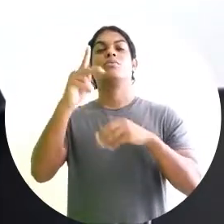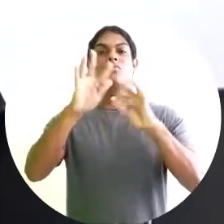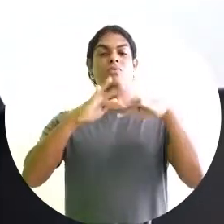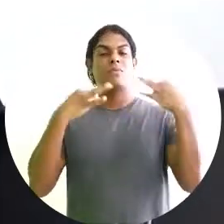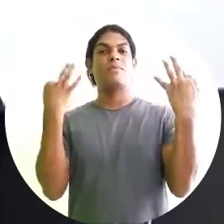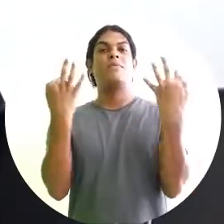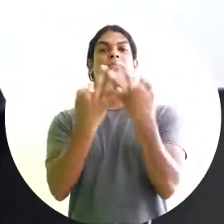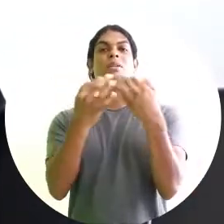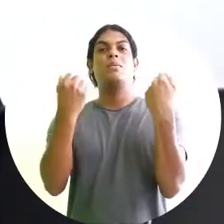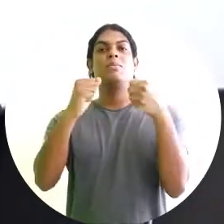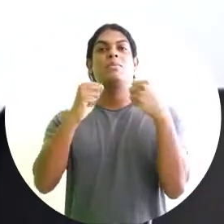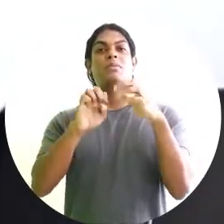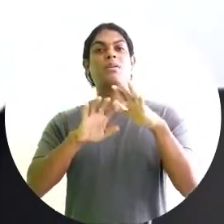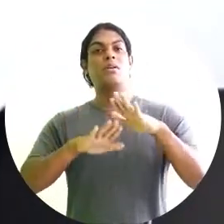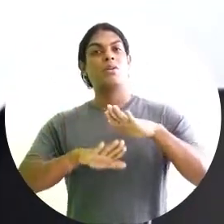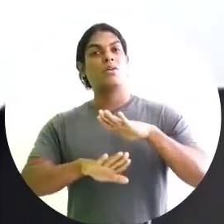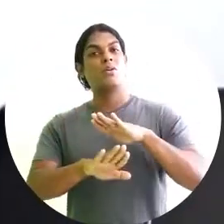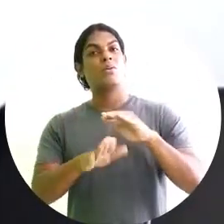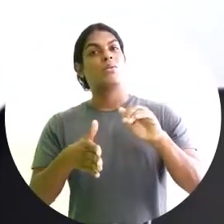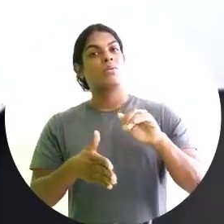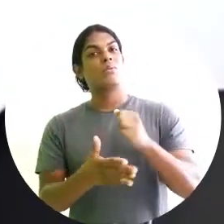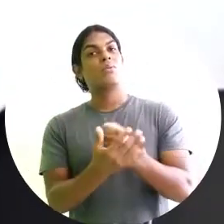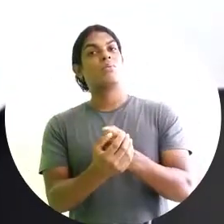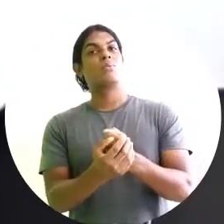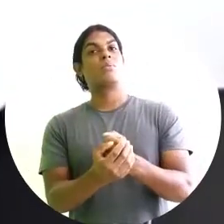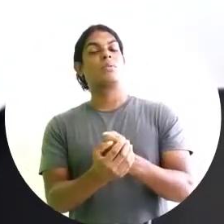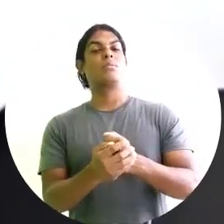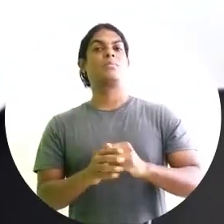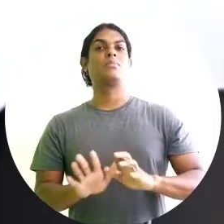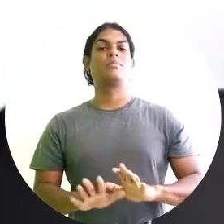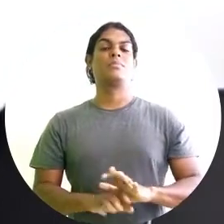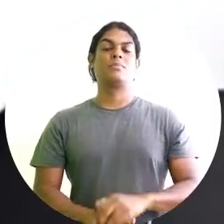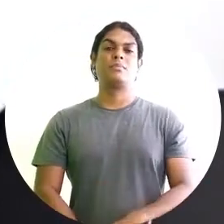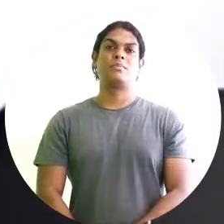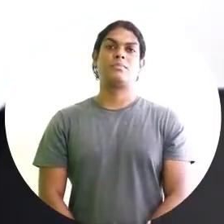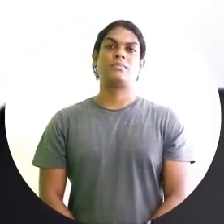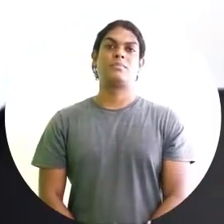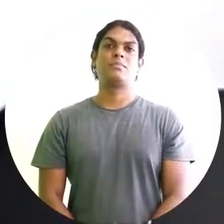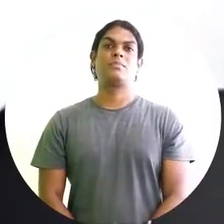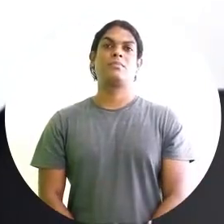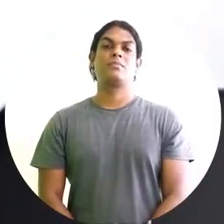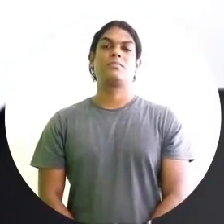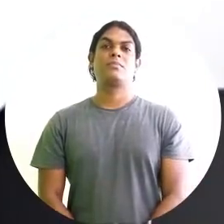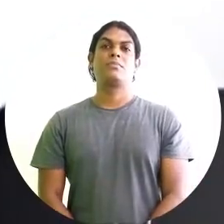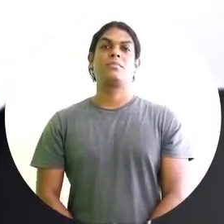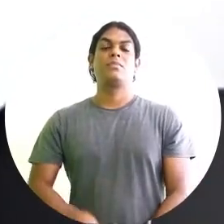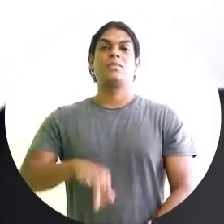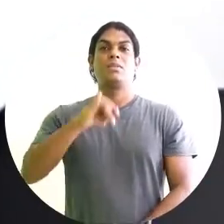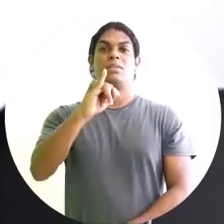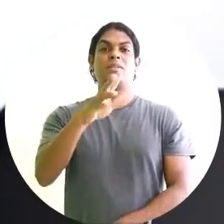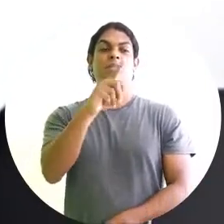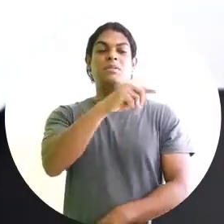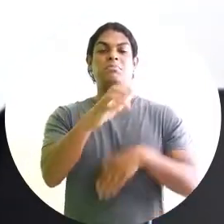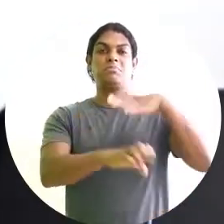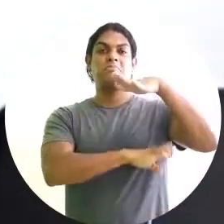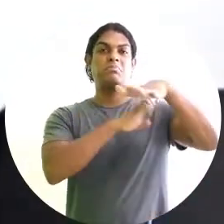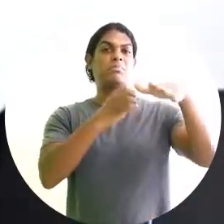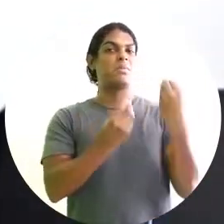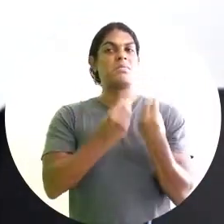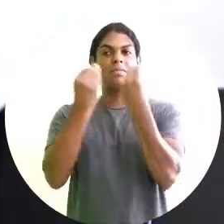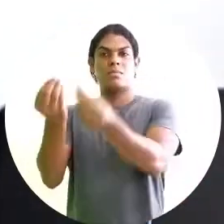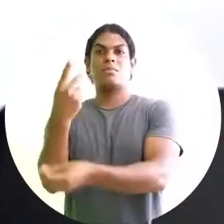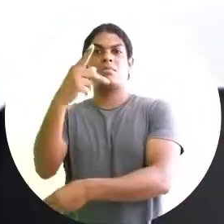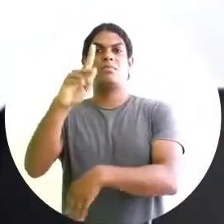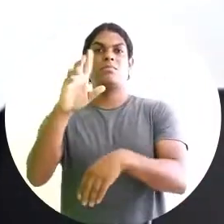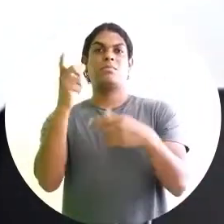Assim sendo, há essas regras para que haja a imposição. Outra coisa, caso ele não entregue, você deverá